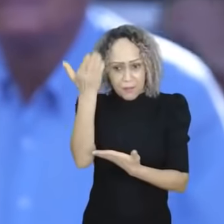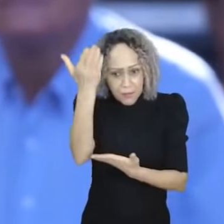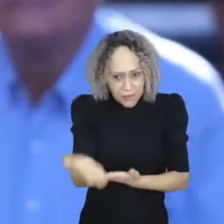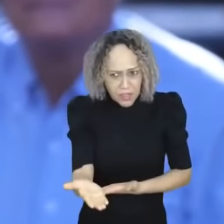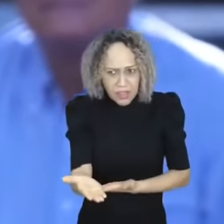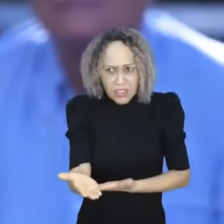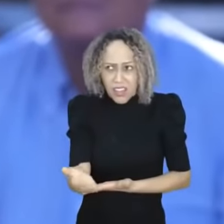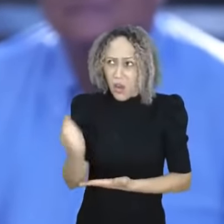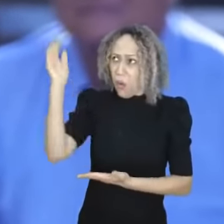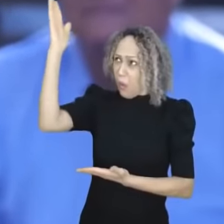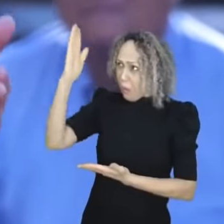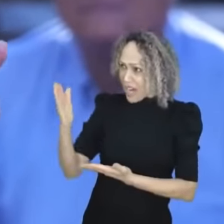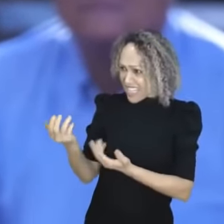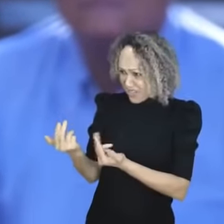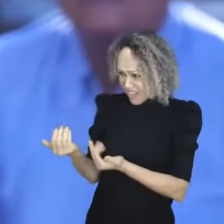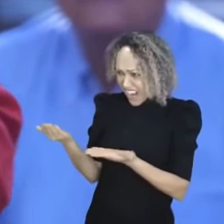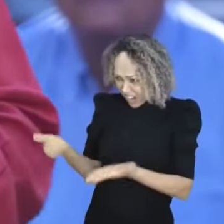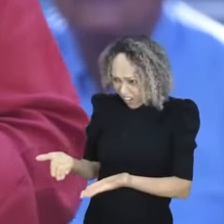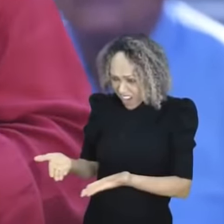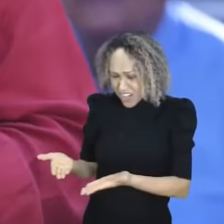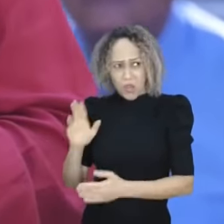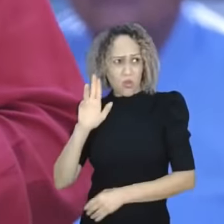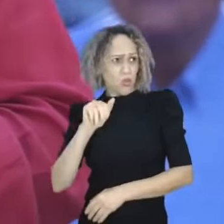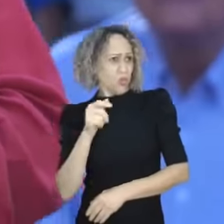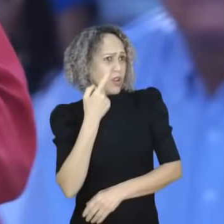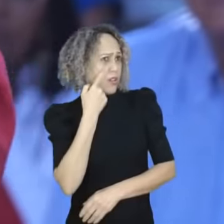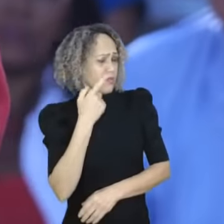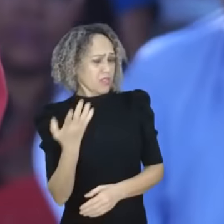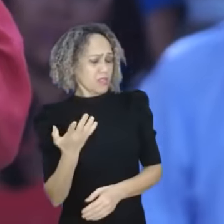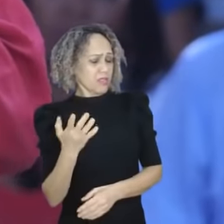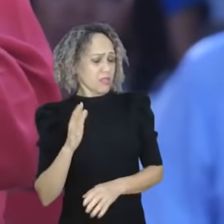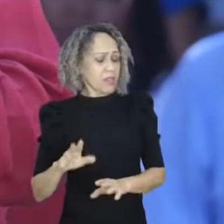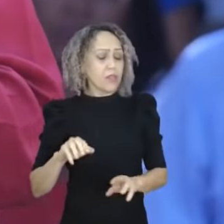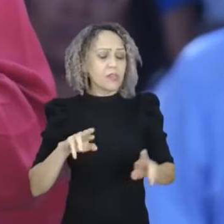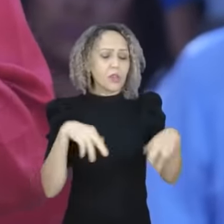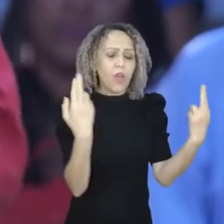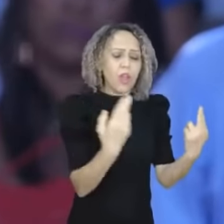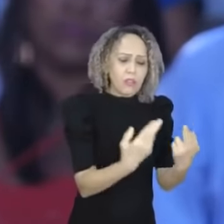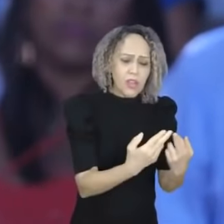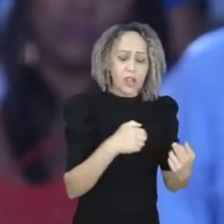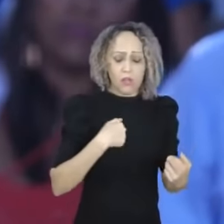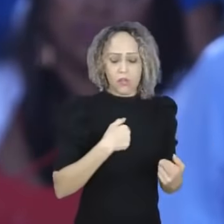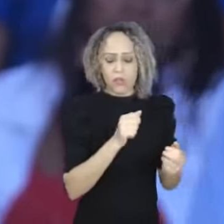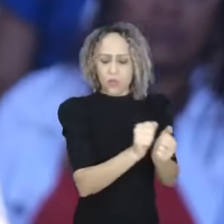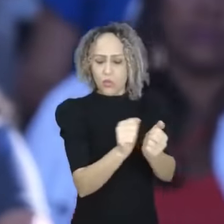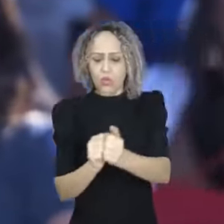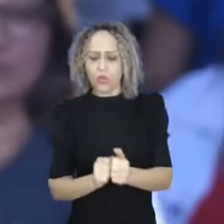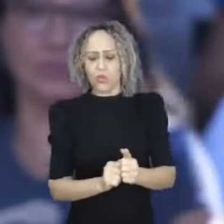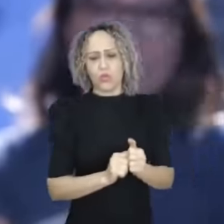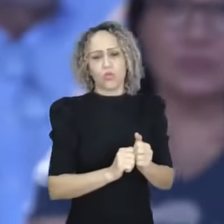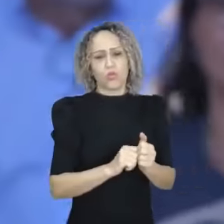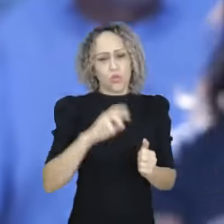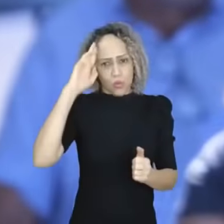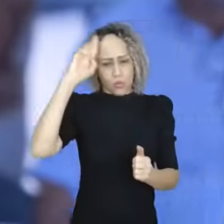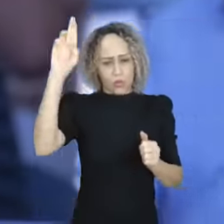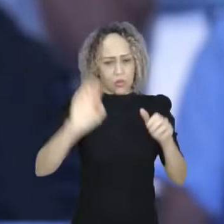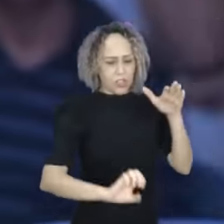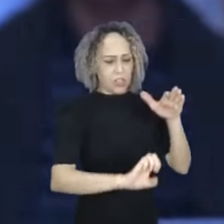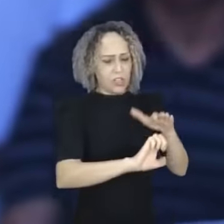Eu tenho feito reuniões com os empresários. E tem gente que acha que eu não gosto de empresário. Eu gosto. Até porque eu